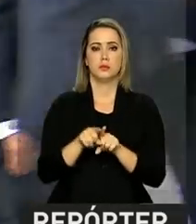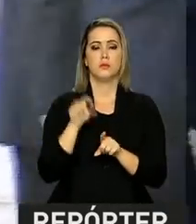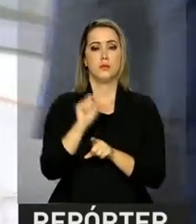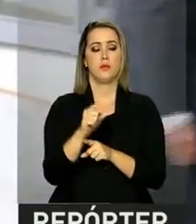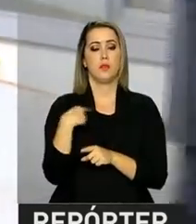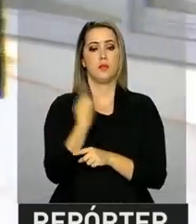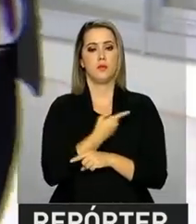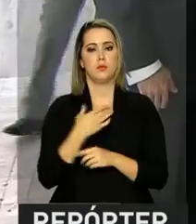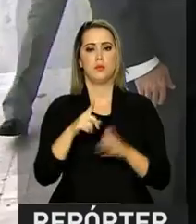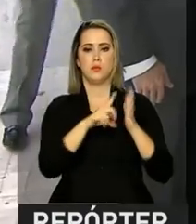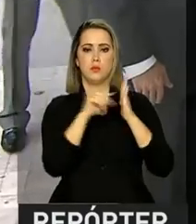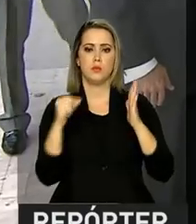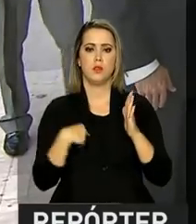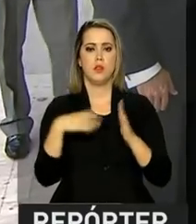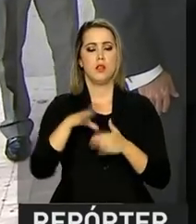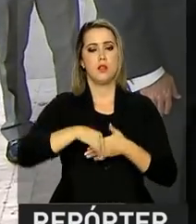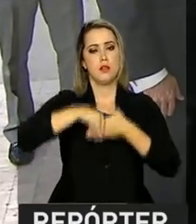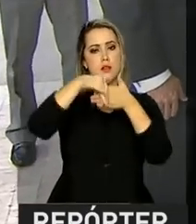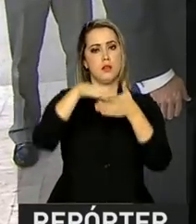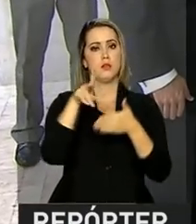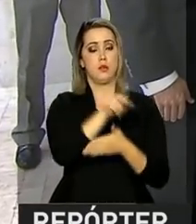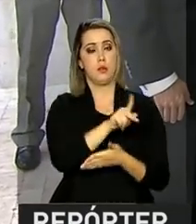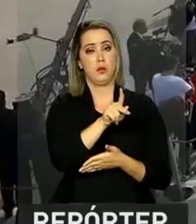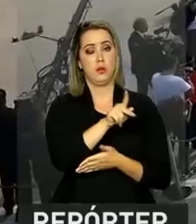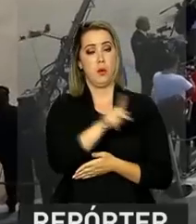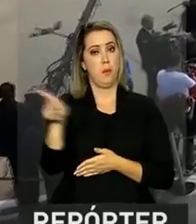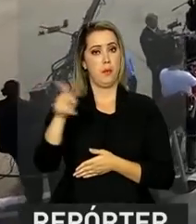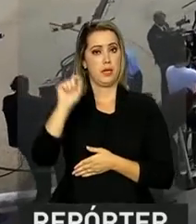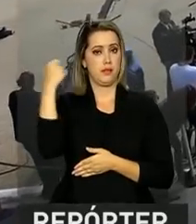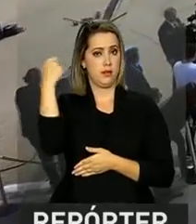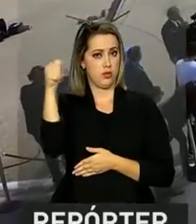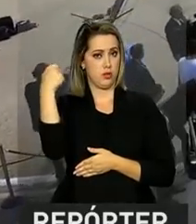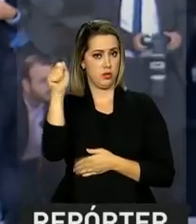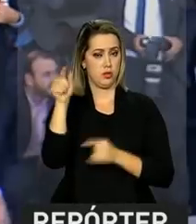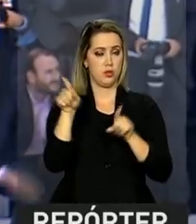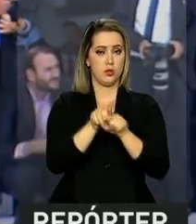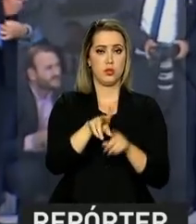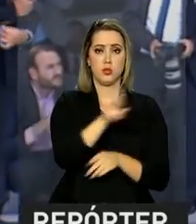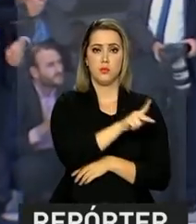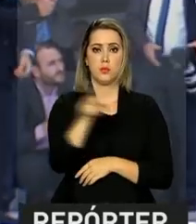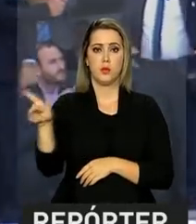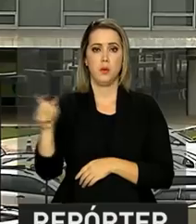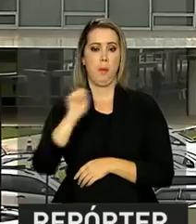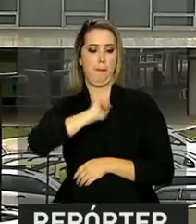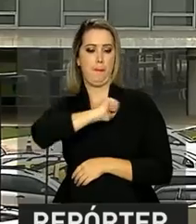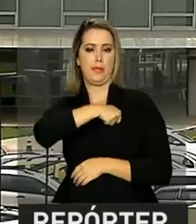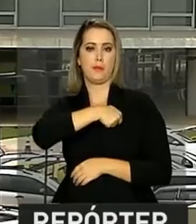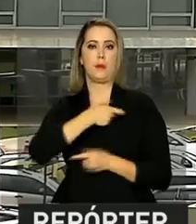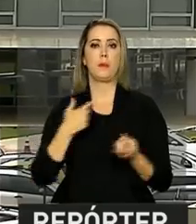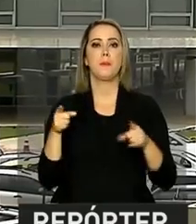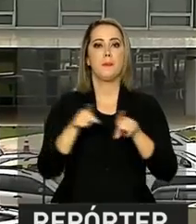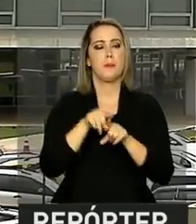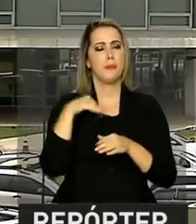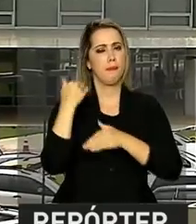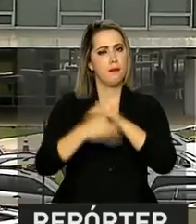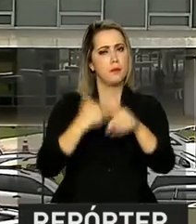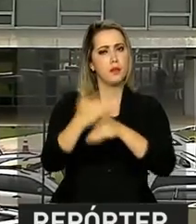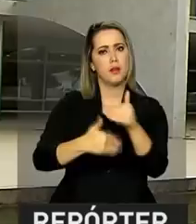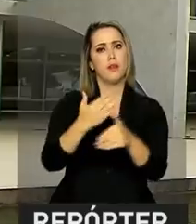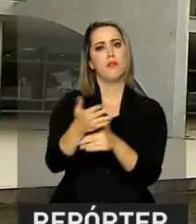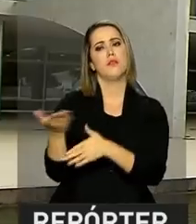do Planalto líderes como o presidente da Argentina e o presidente do governo espanhol. O Brasil também avança